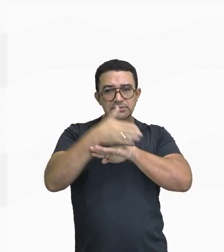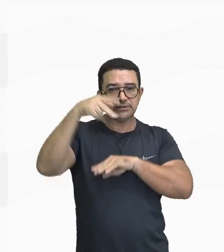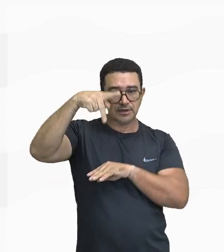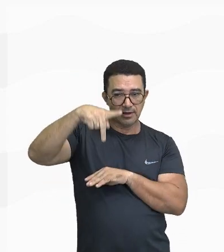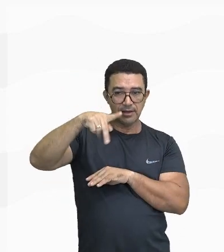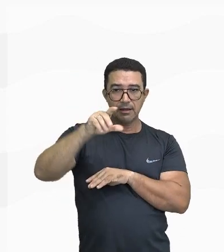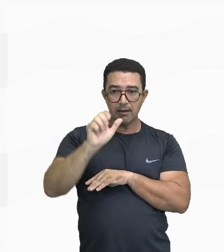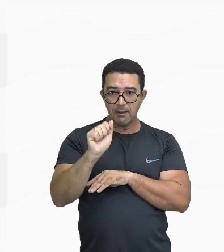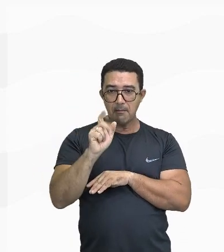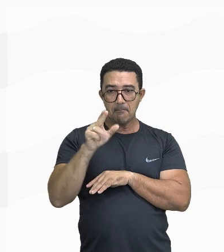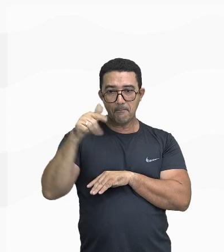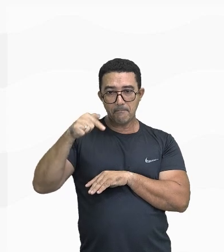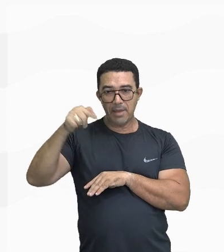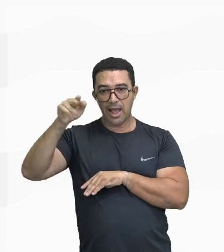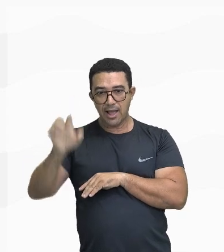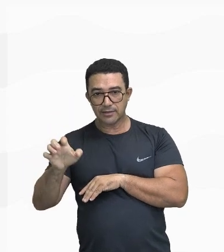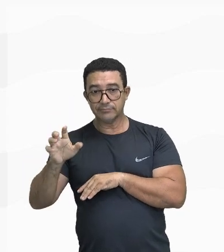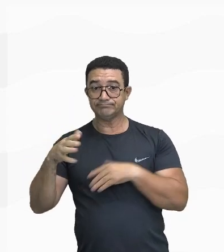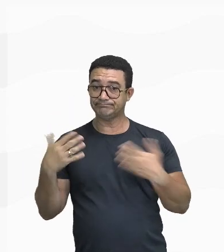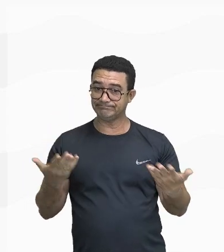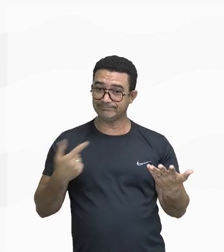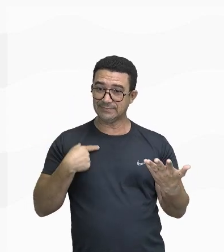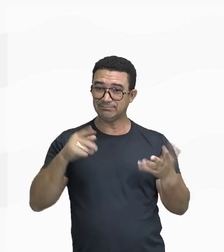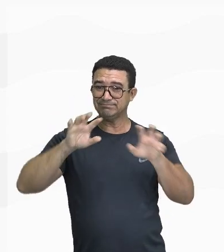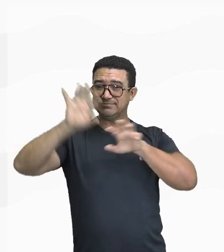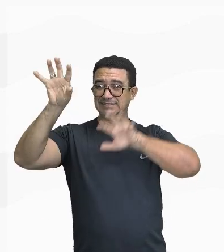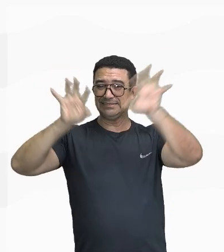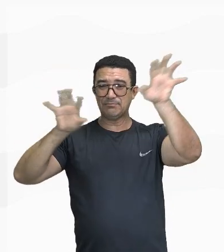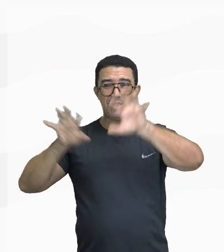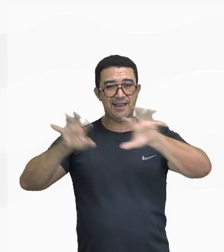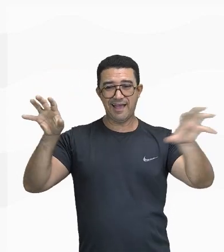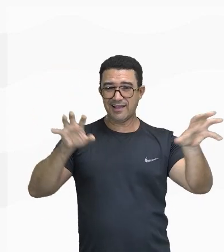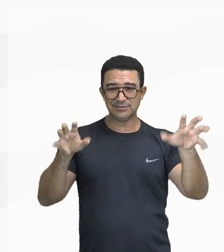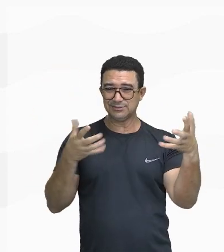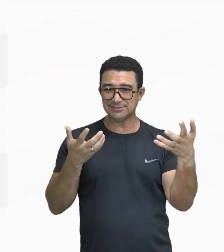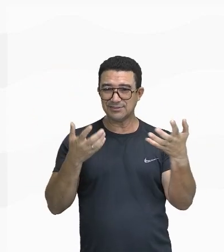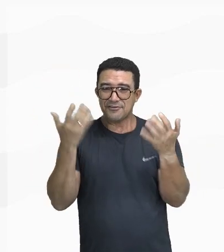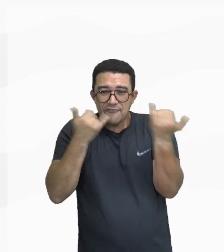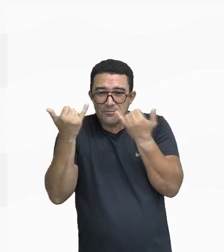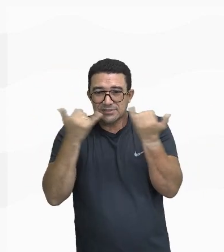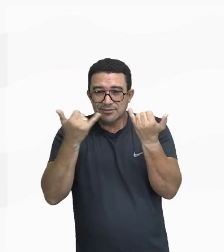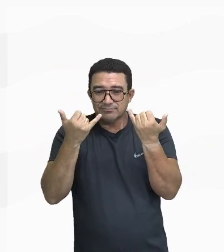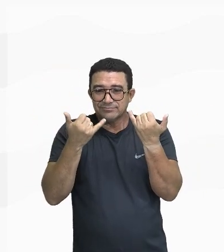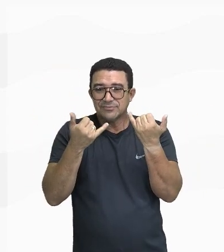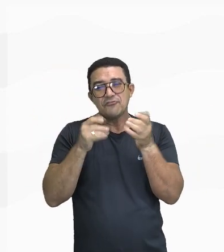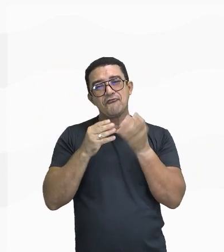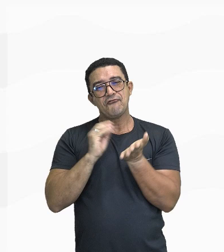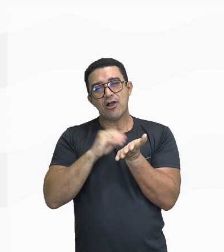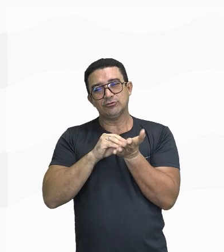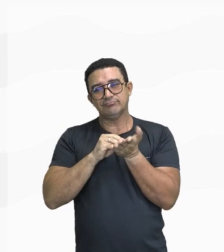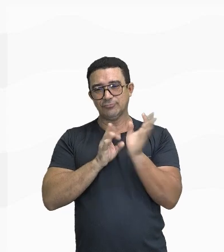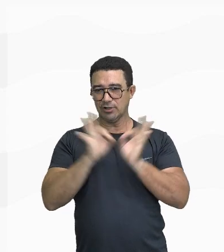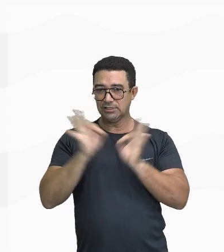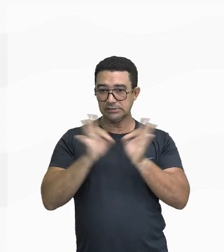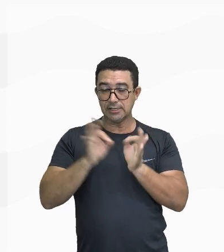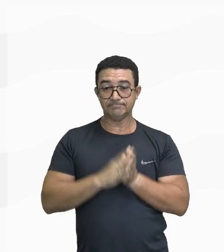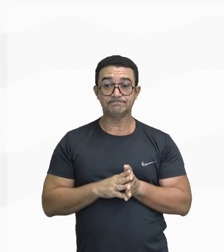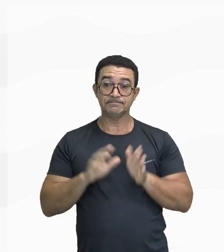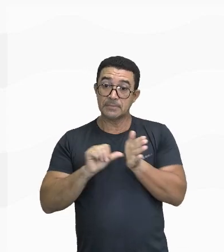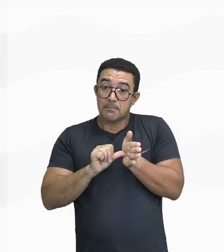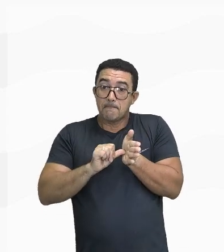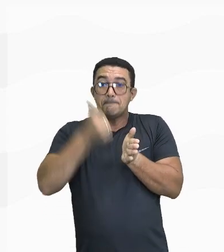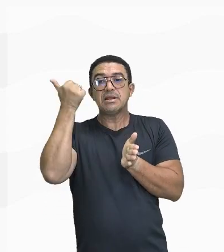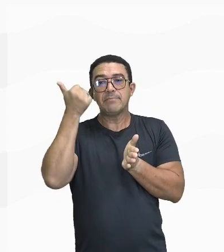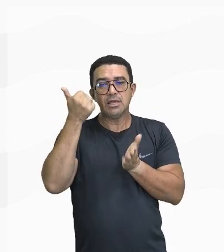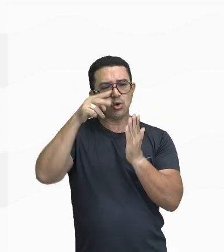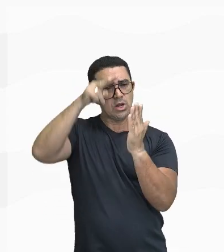informações estão um pouco espalhadas, não estão tão organizadas. Então, o primeiro procedimento que vai possibilitar